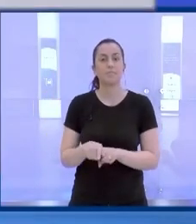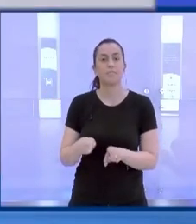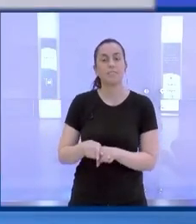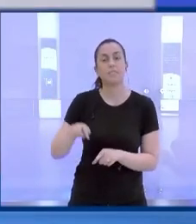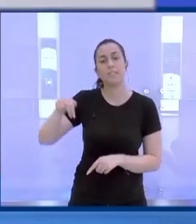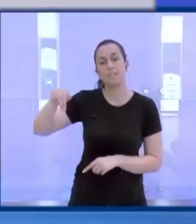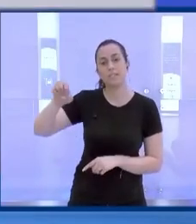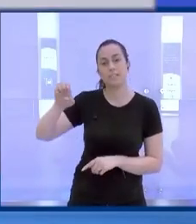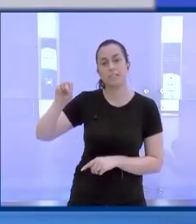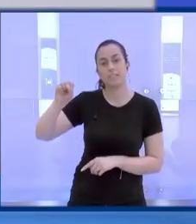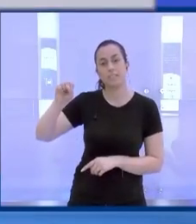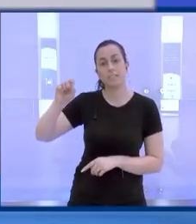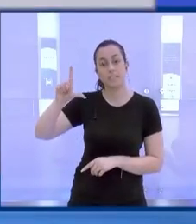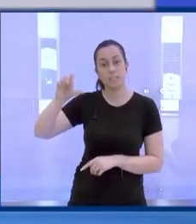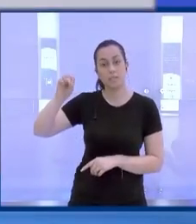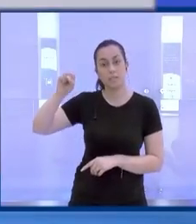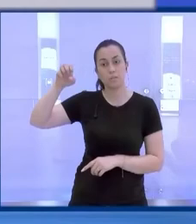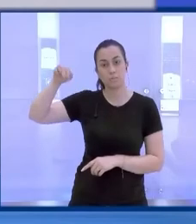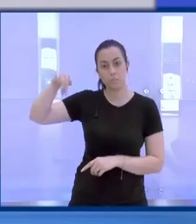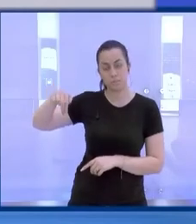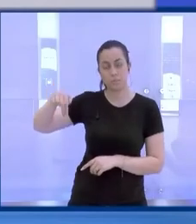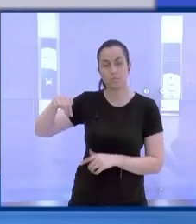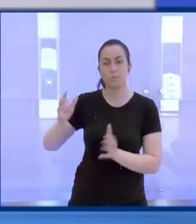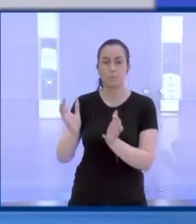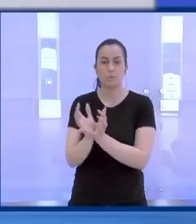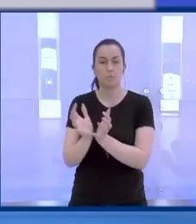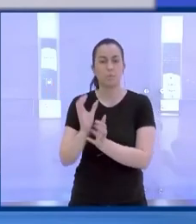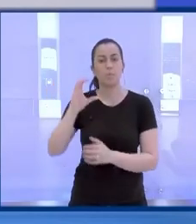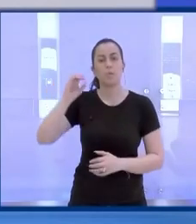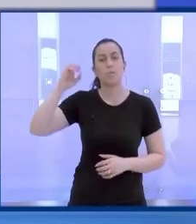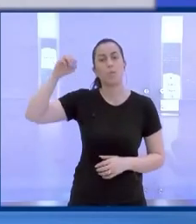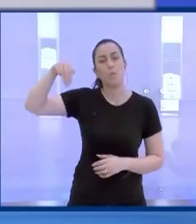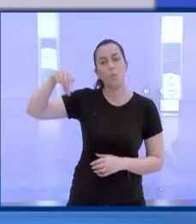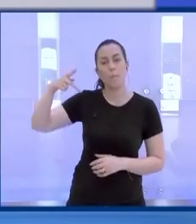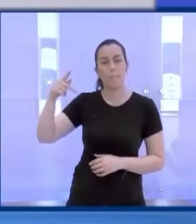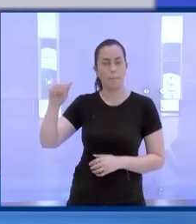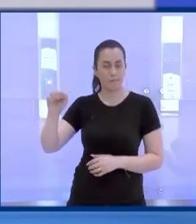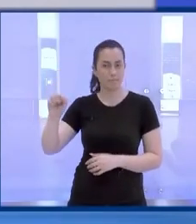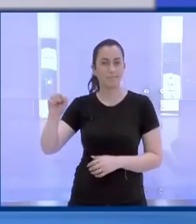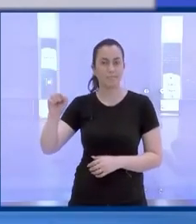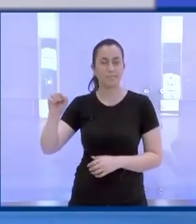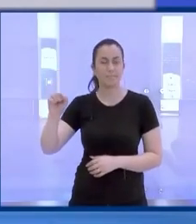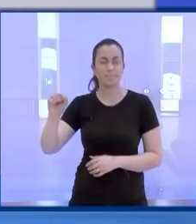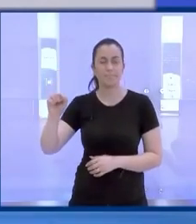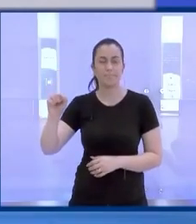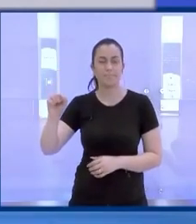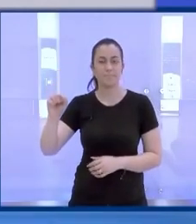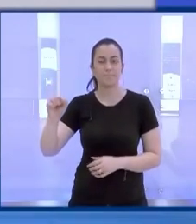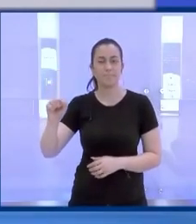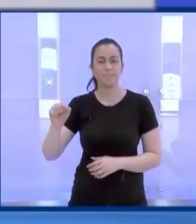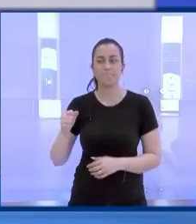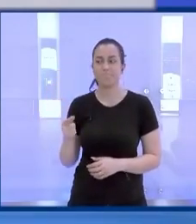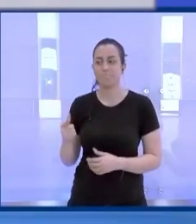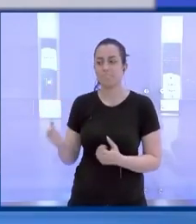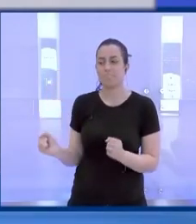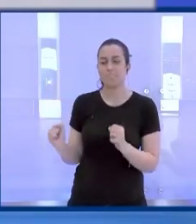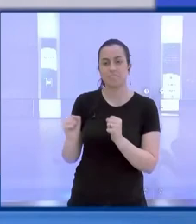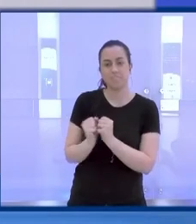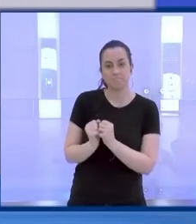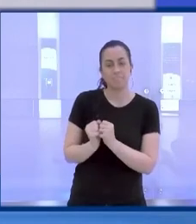equipe da Compass, porque, ao fazer a aquisição da Sulgás,